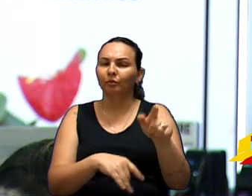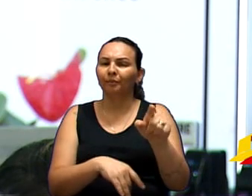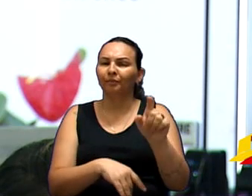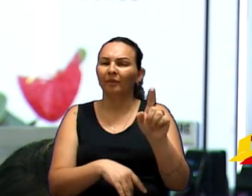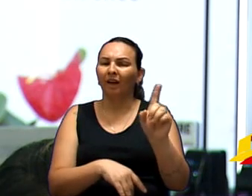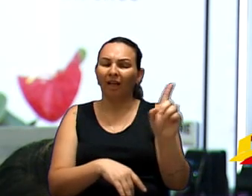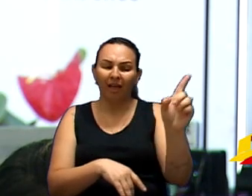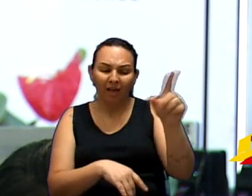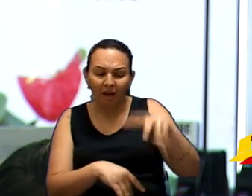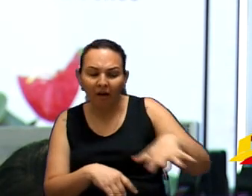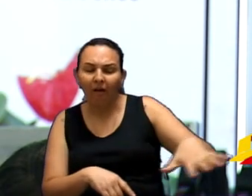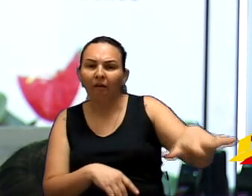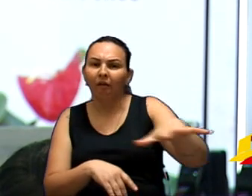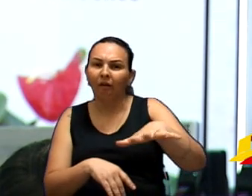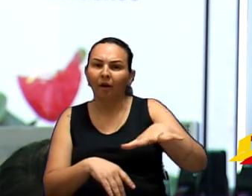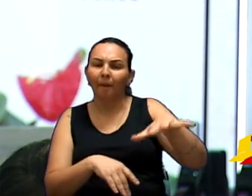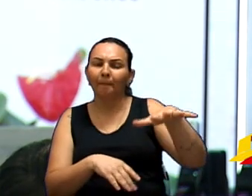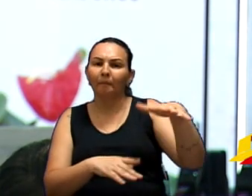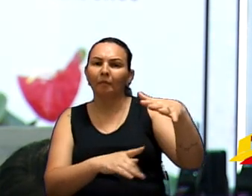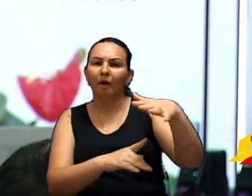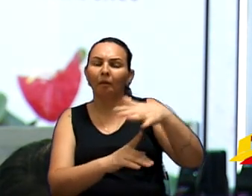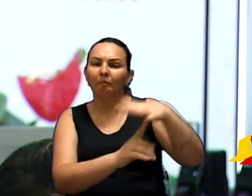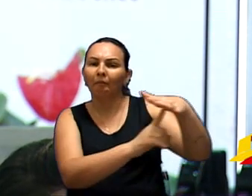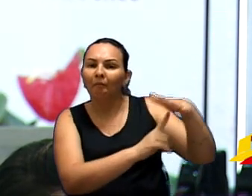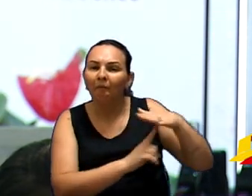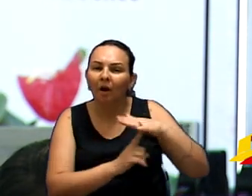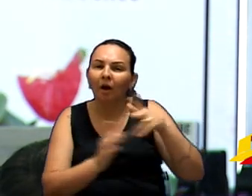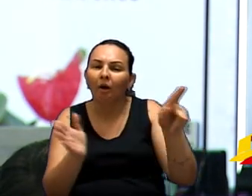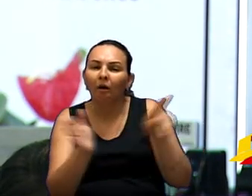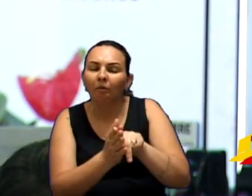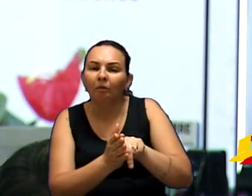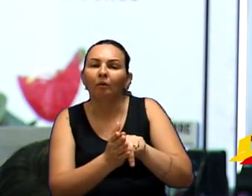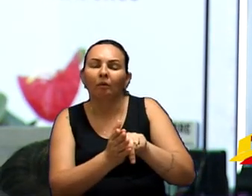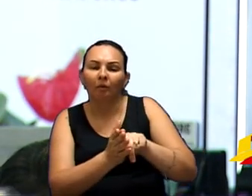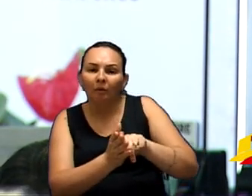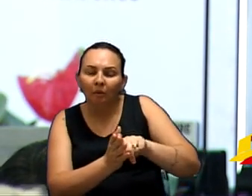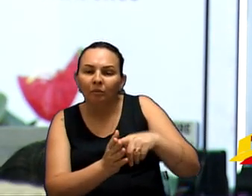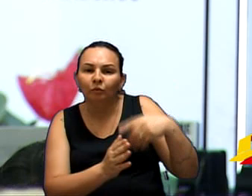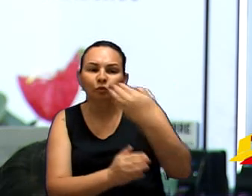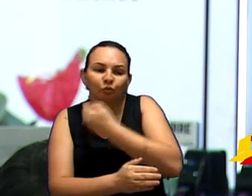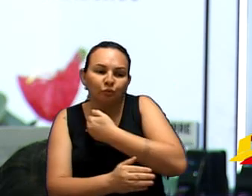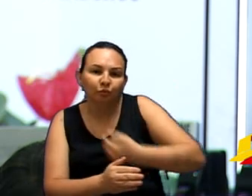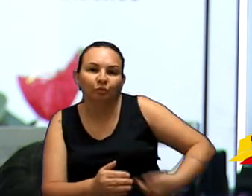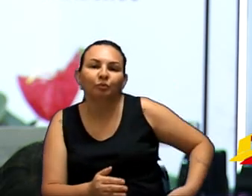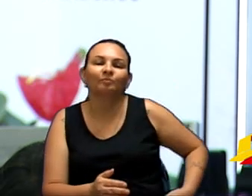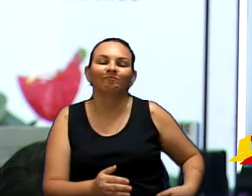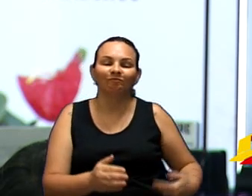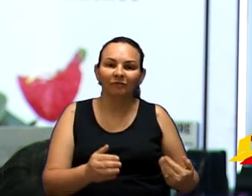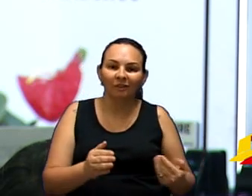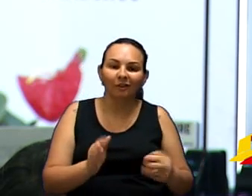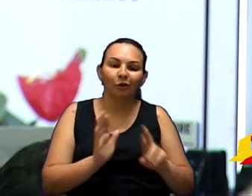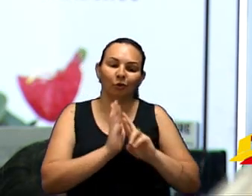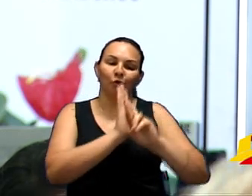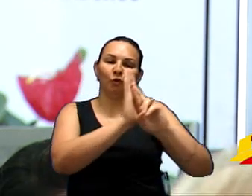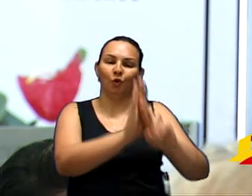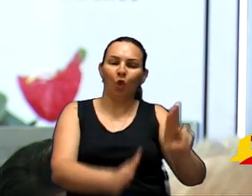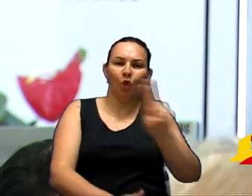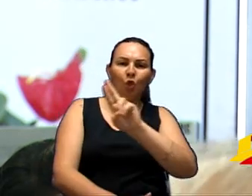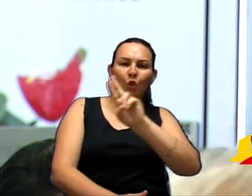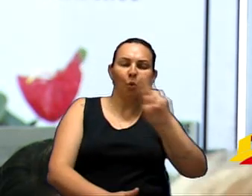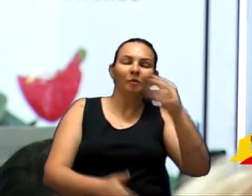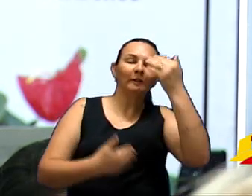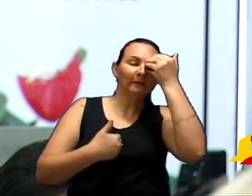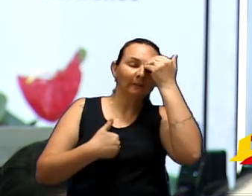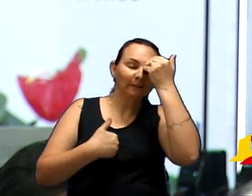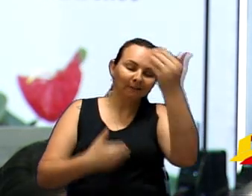a área vai se tornar um parque municipal é até o reconhecimento do nome da instituição floresta cultural gratidão por